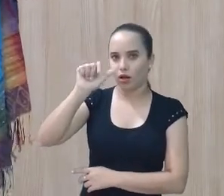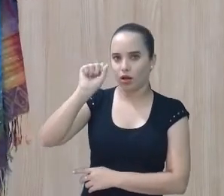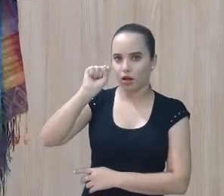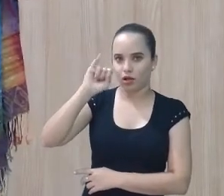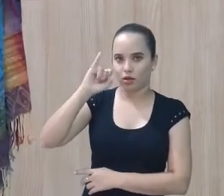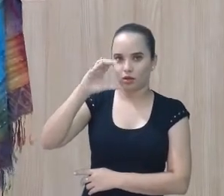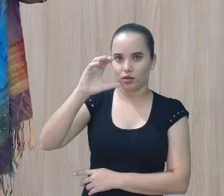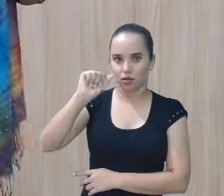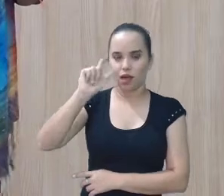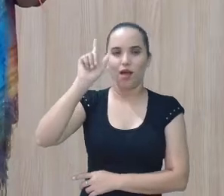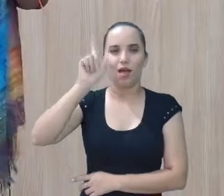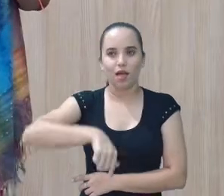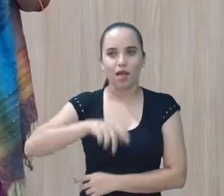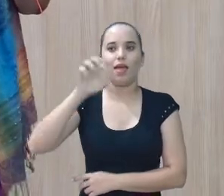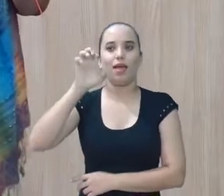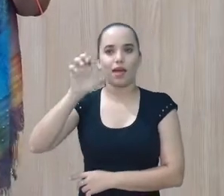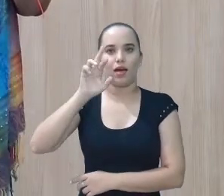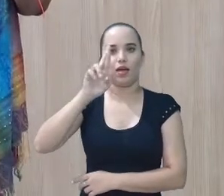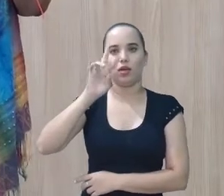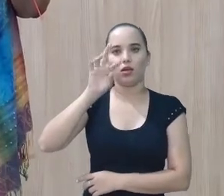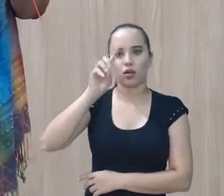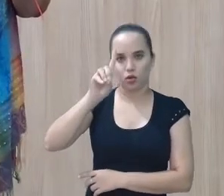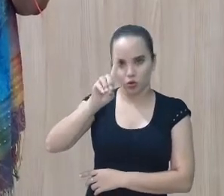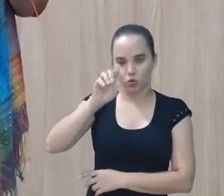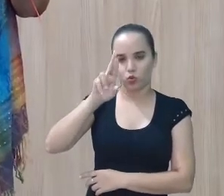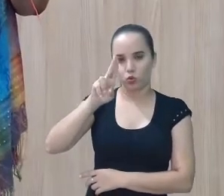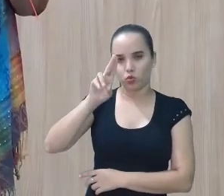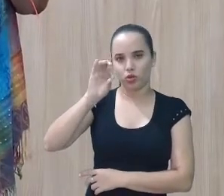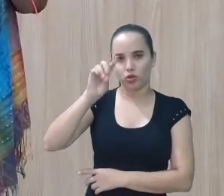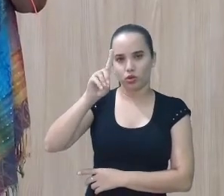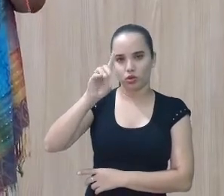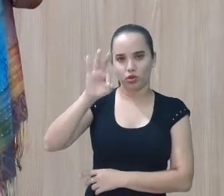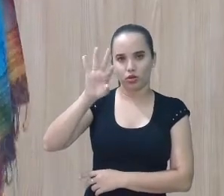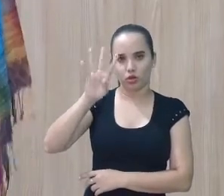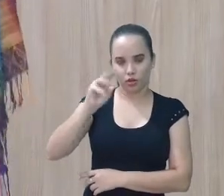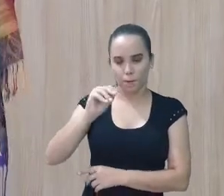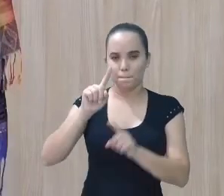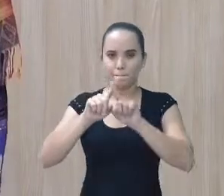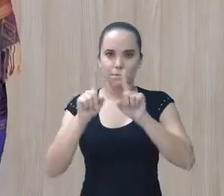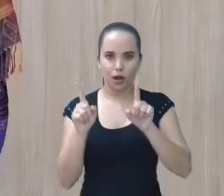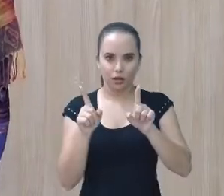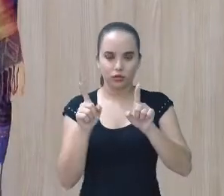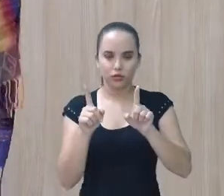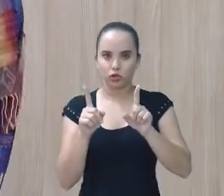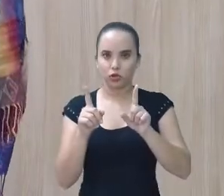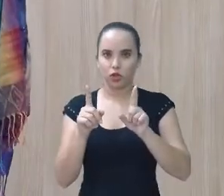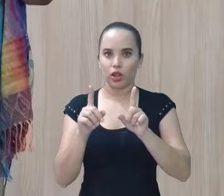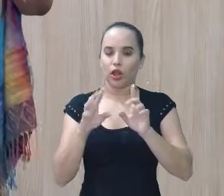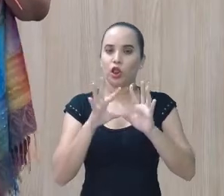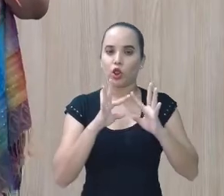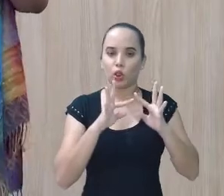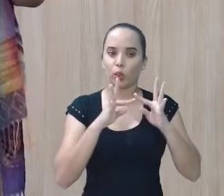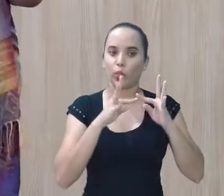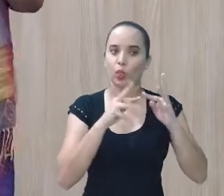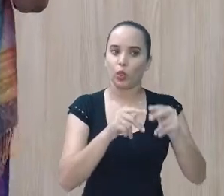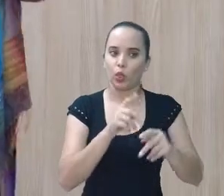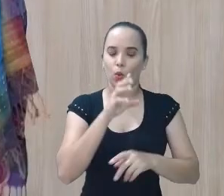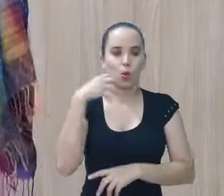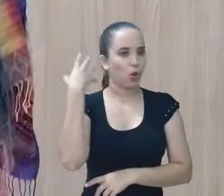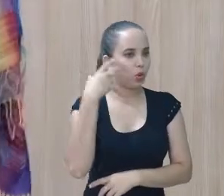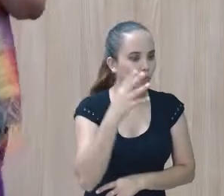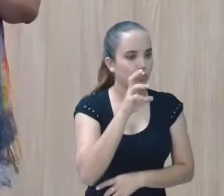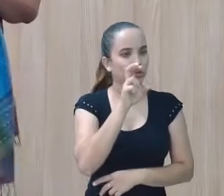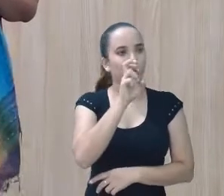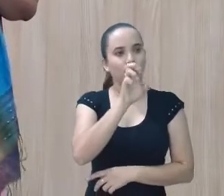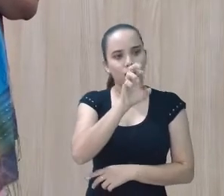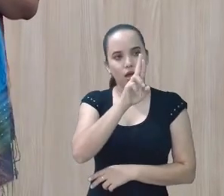erudita. Mas nem toda música erudita, ela está dentro dos moldes do classicismo,